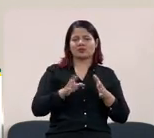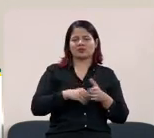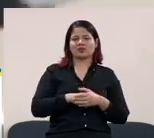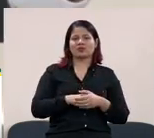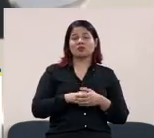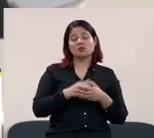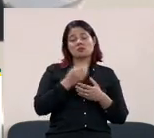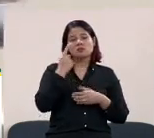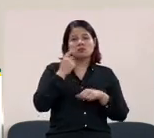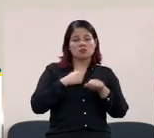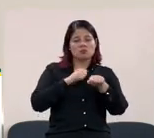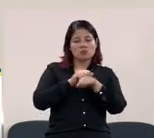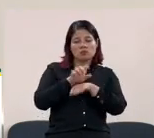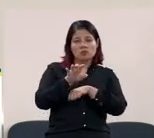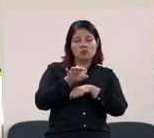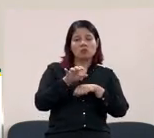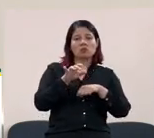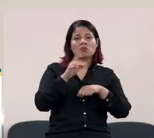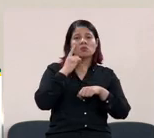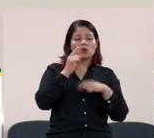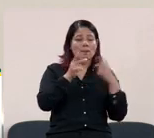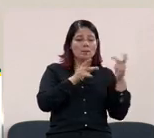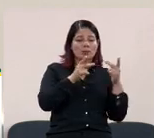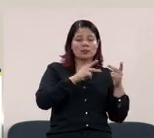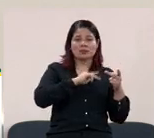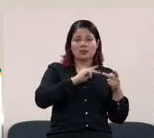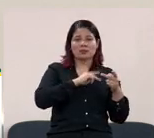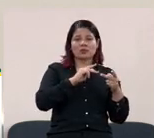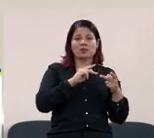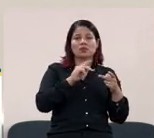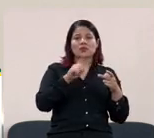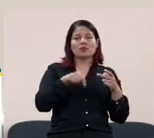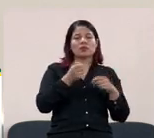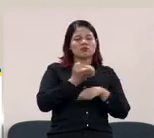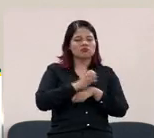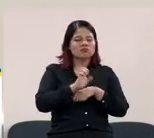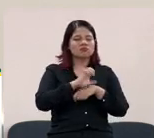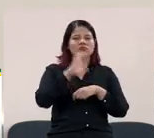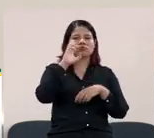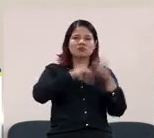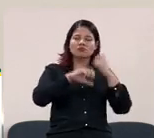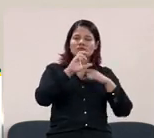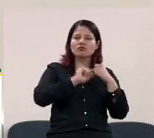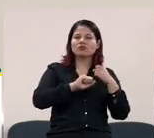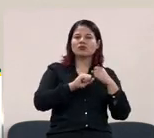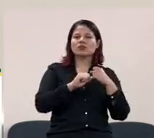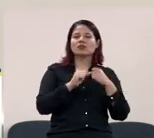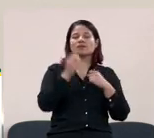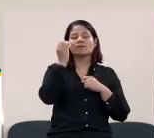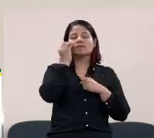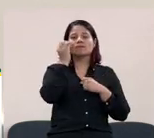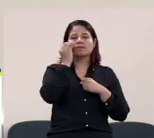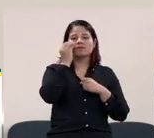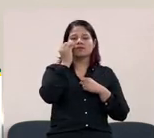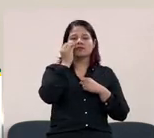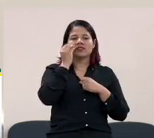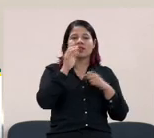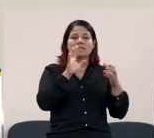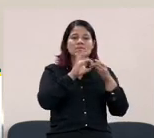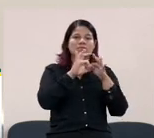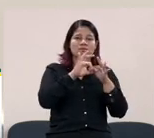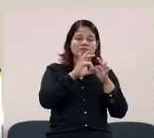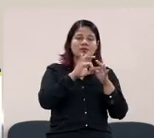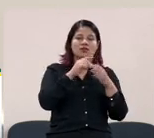através de uma política pública de aprendizagem, tratar, buscar uma interação com a